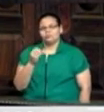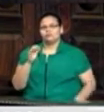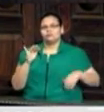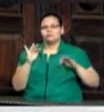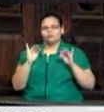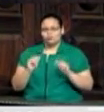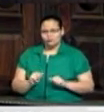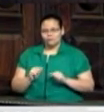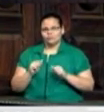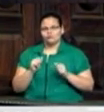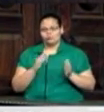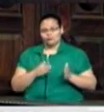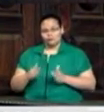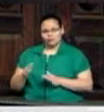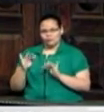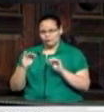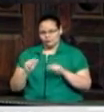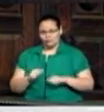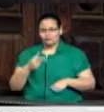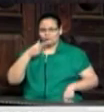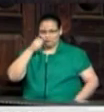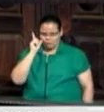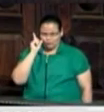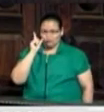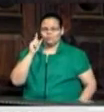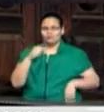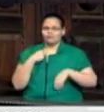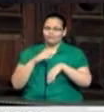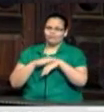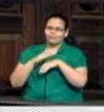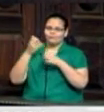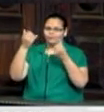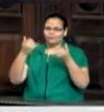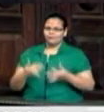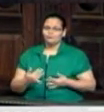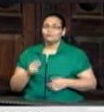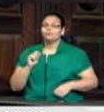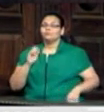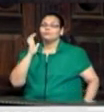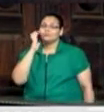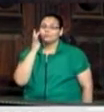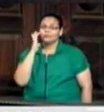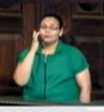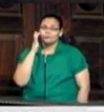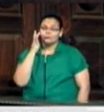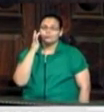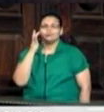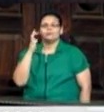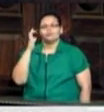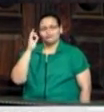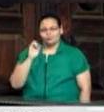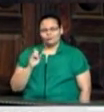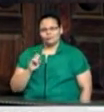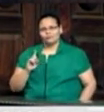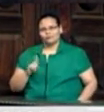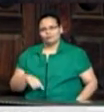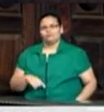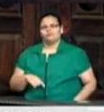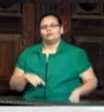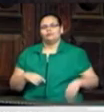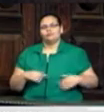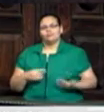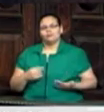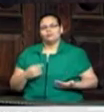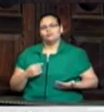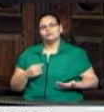no expediente final de ontem, uma questão que eu acho extremamente